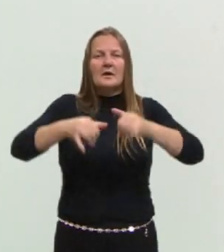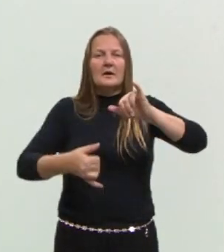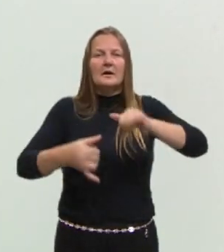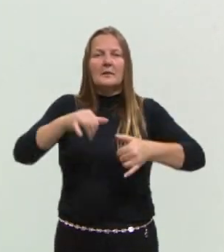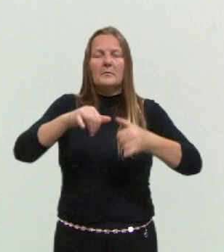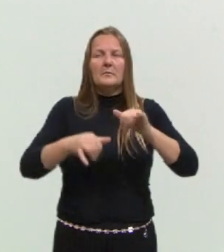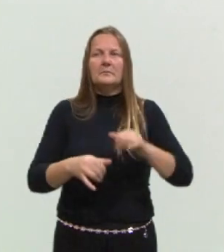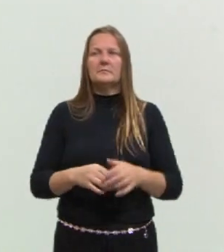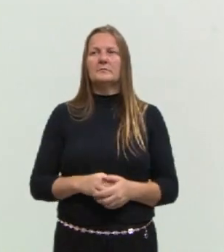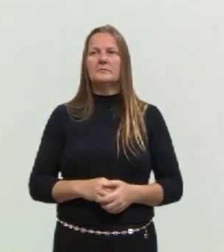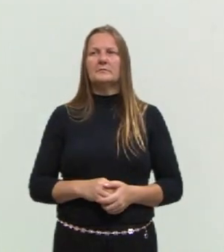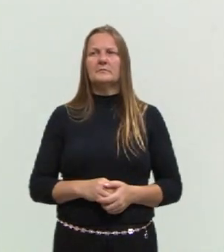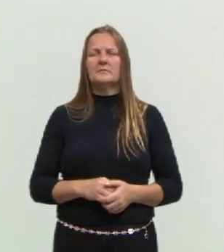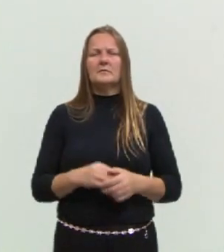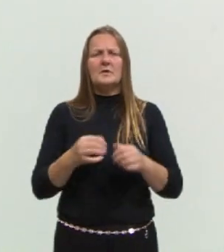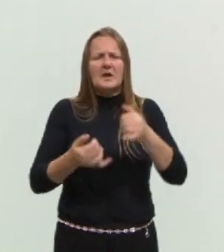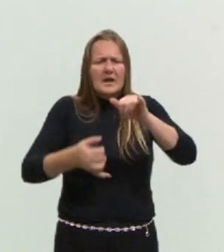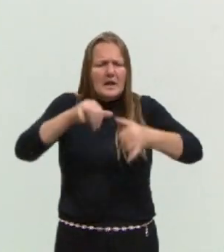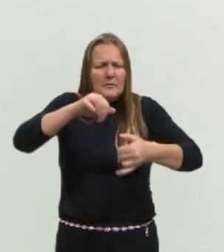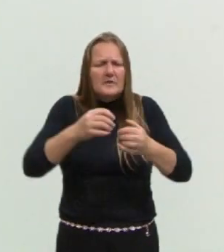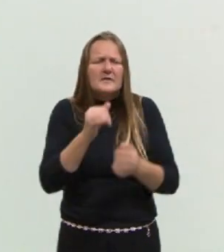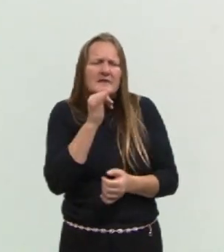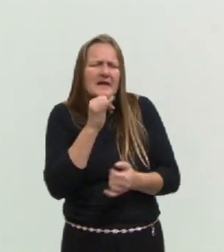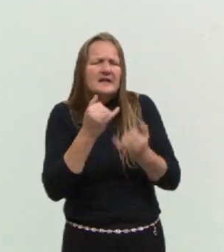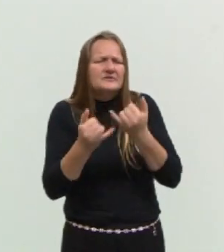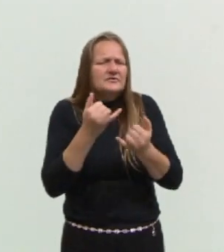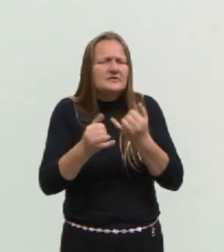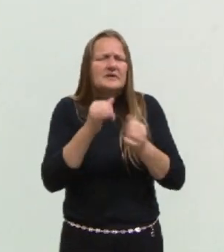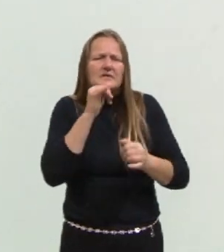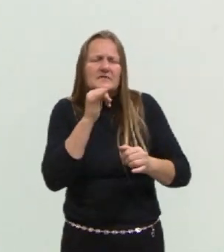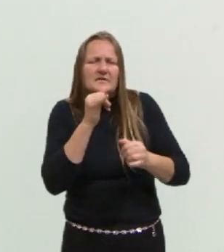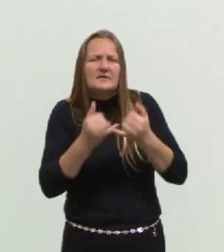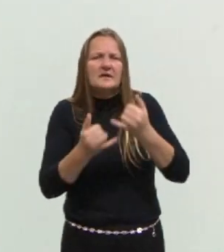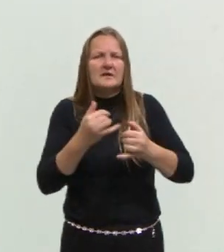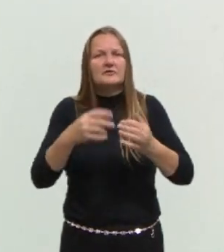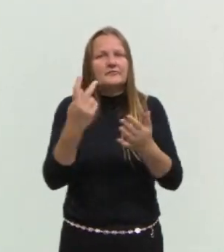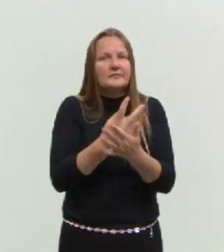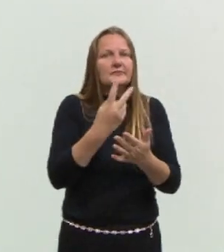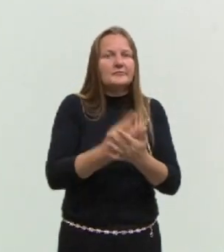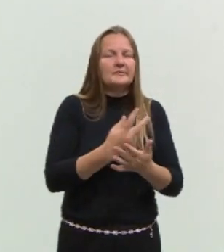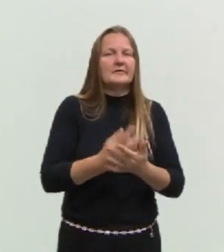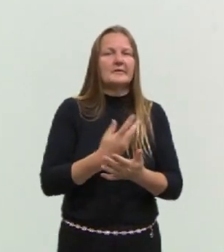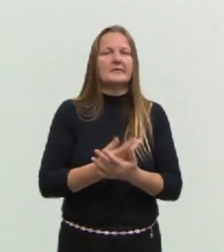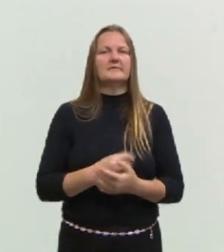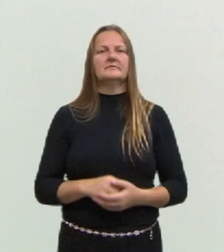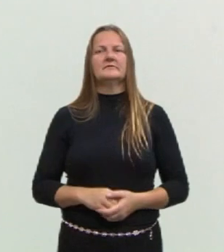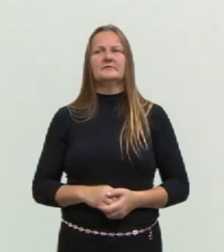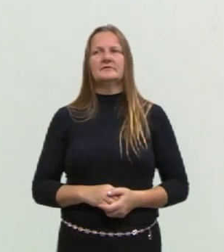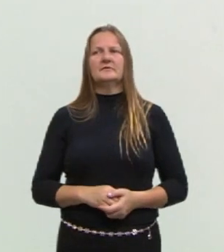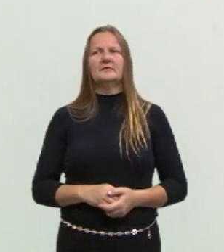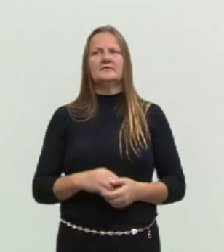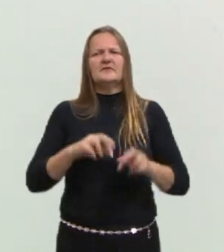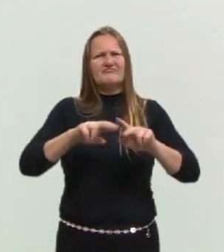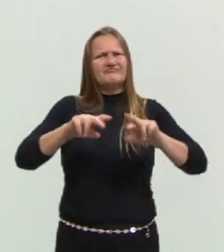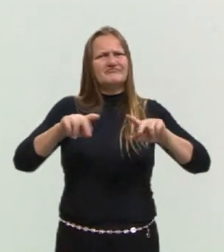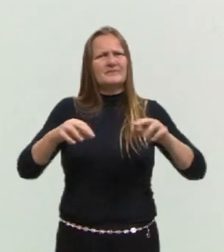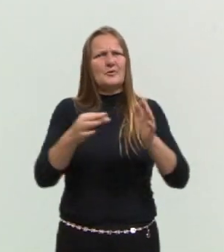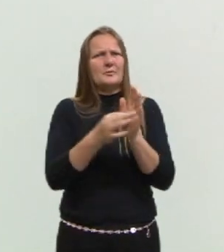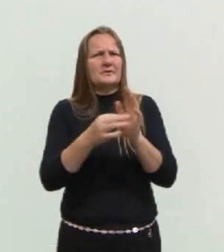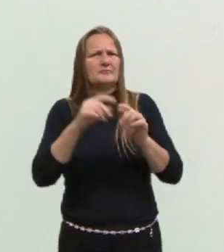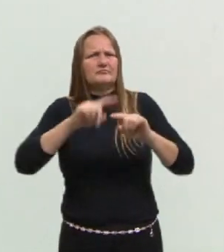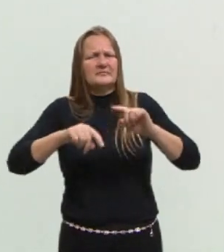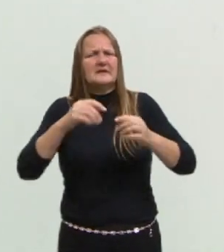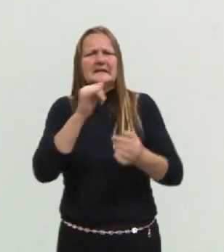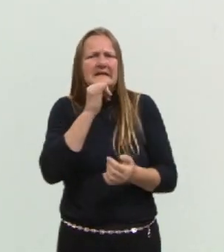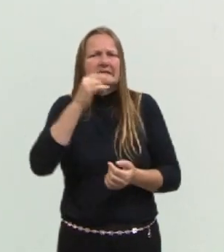né? Então, a gente vai para o laboratório, a gente testa, dá muito errado, dá muita divergência, a gente vai lá e